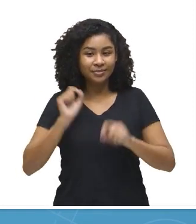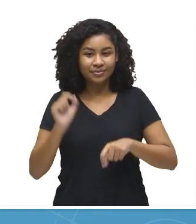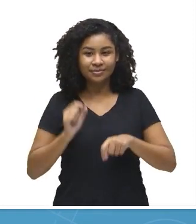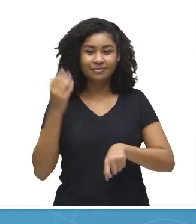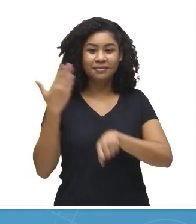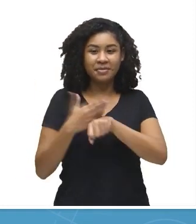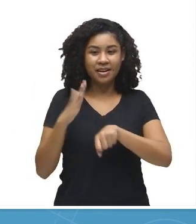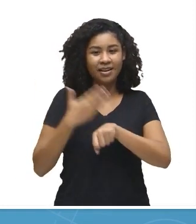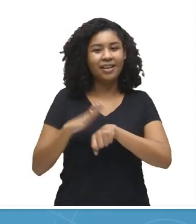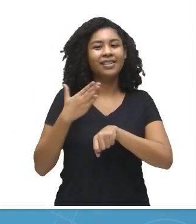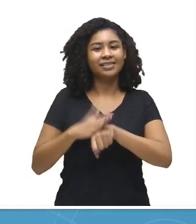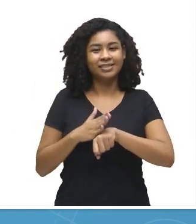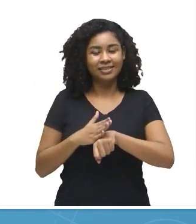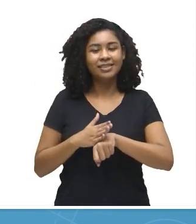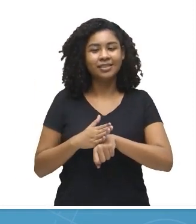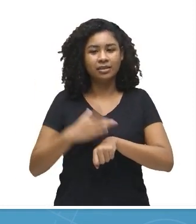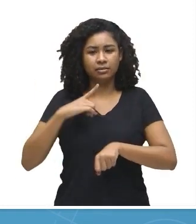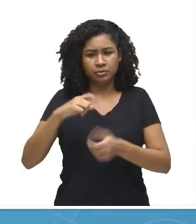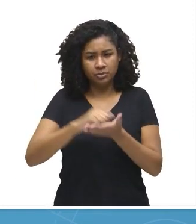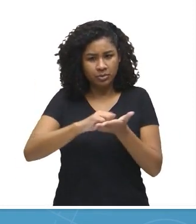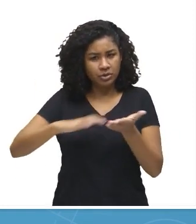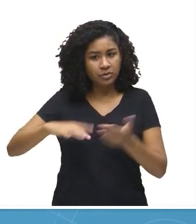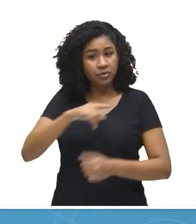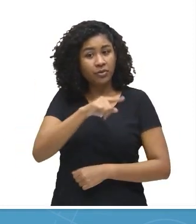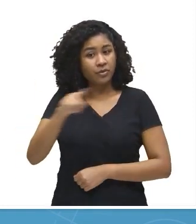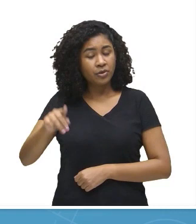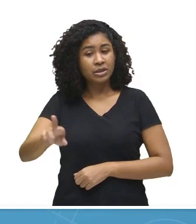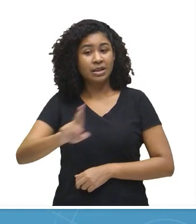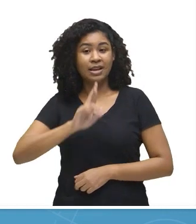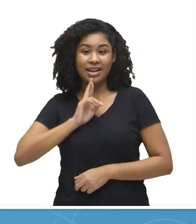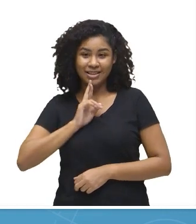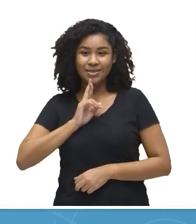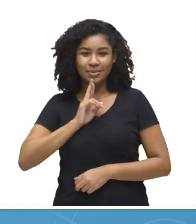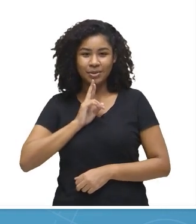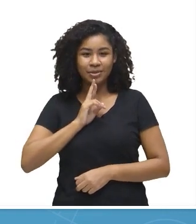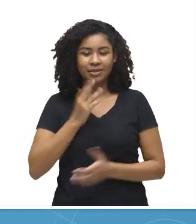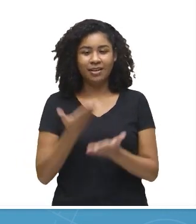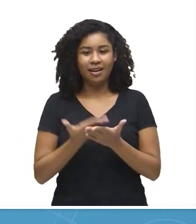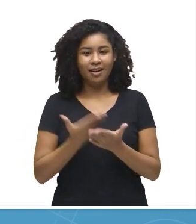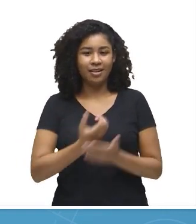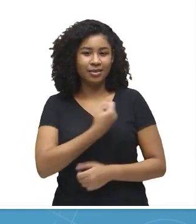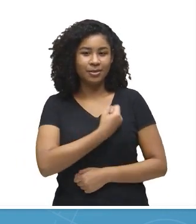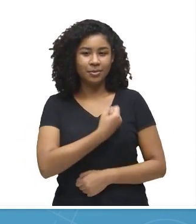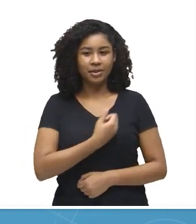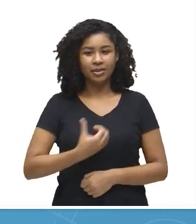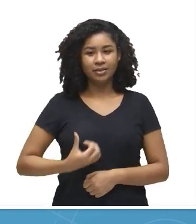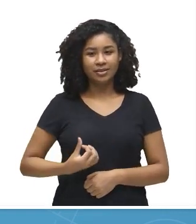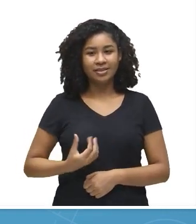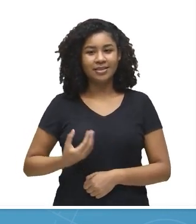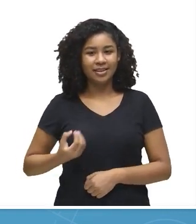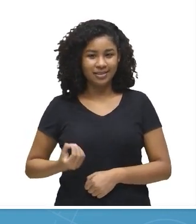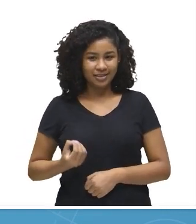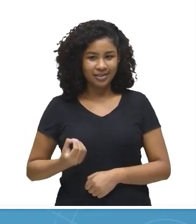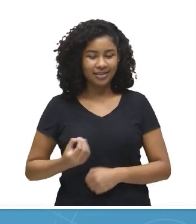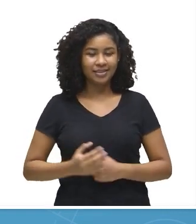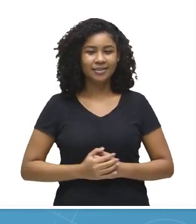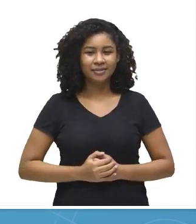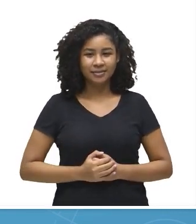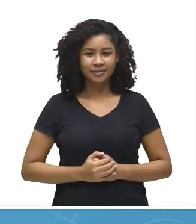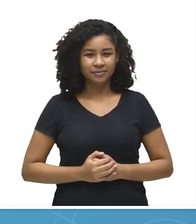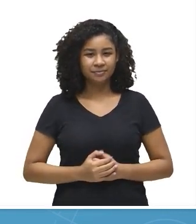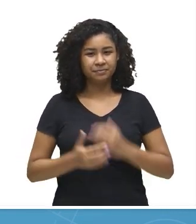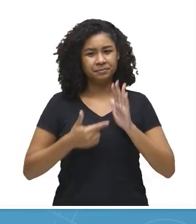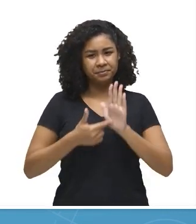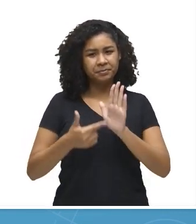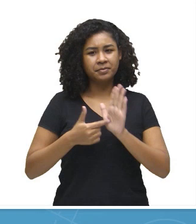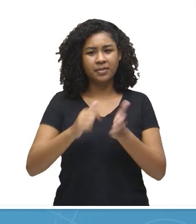dia de vocês responderem a atividade, a nossa aula 60 aí. A gente vai ver as atividades